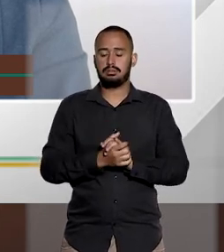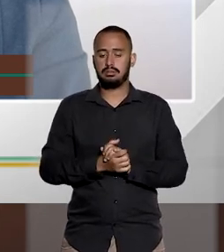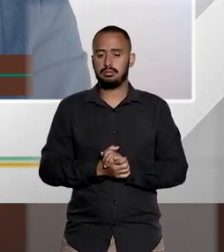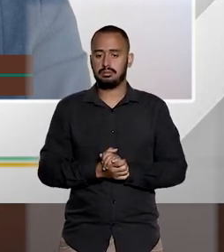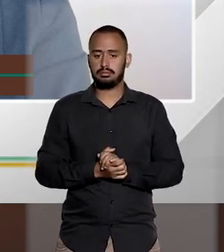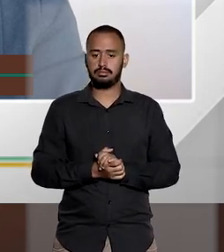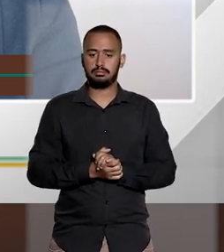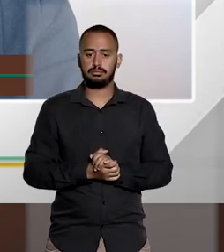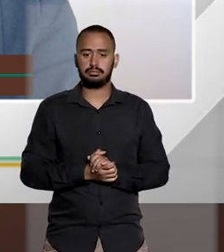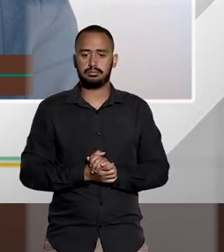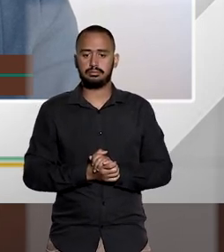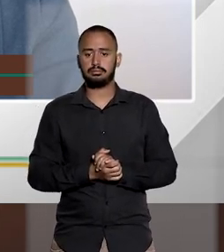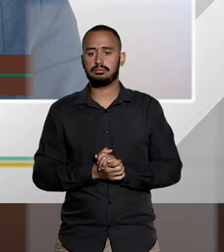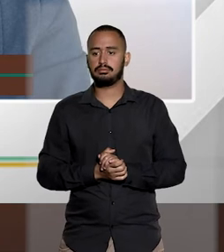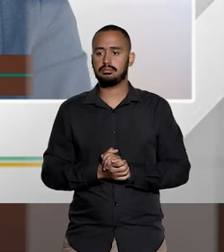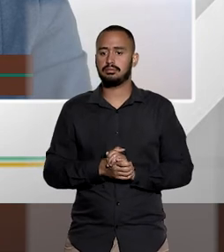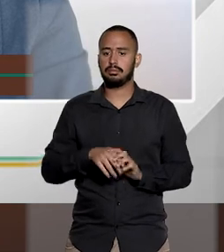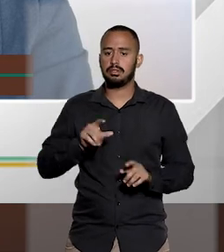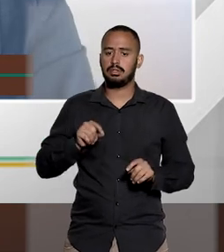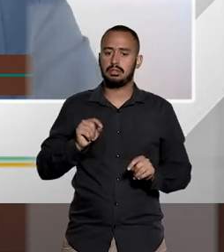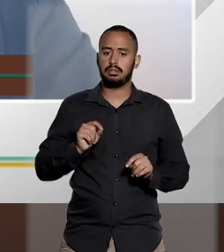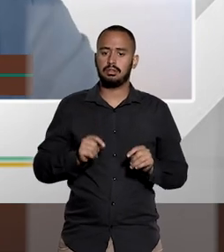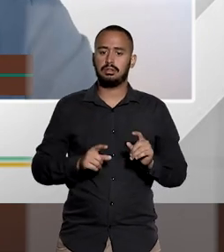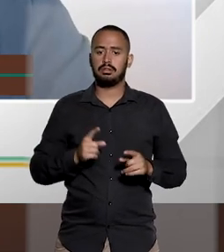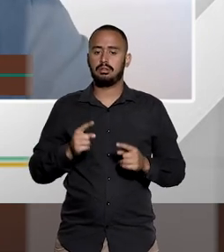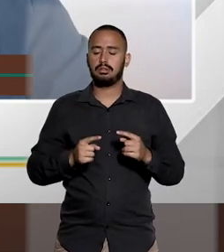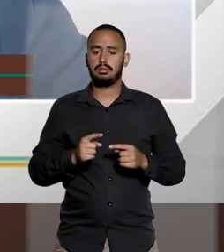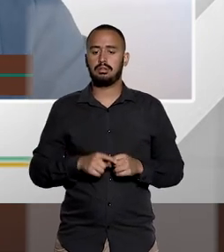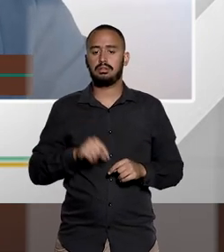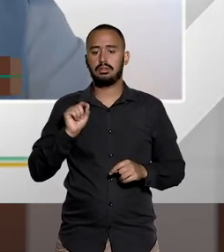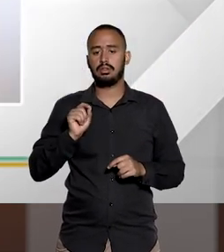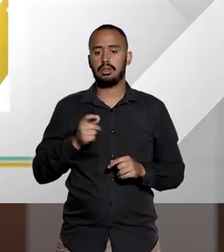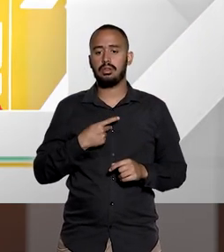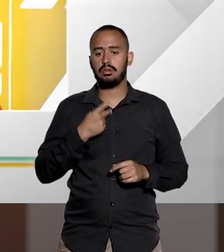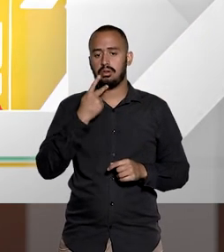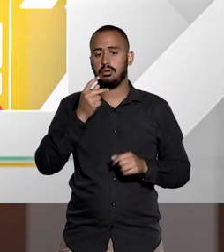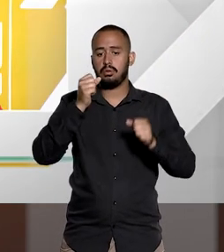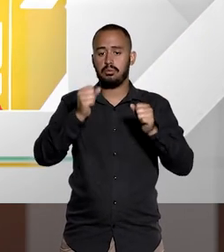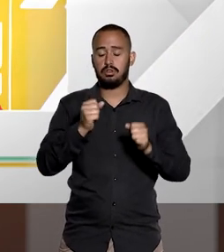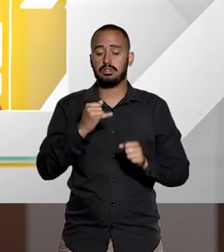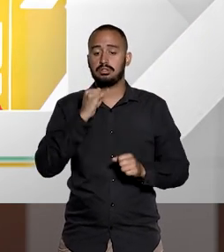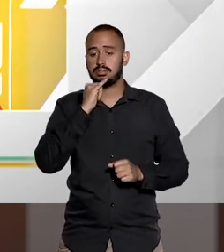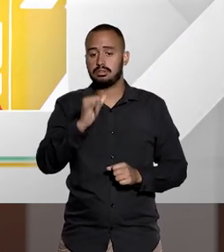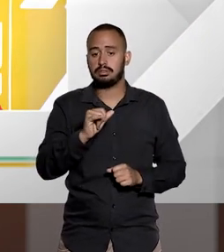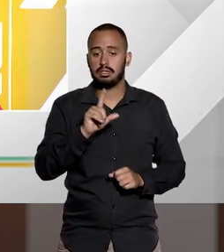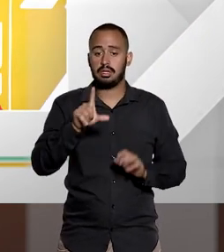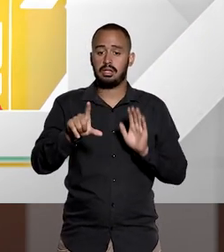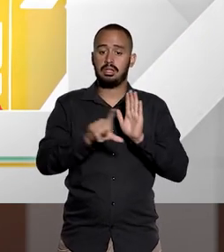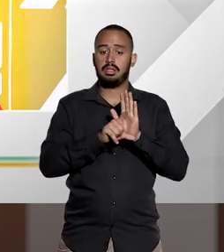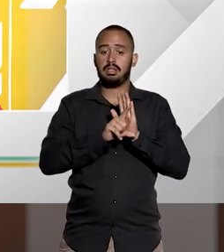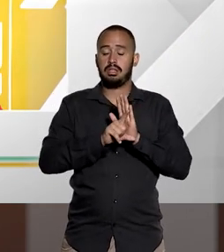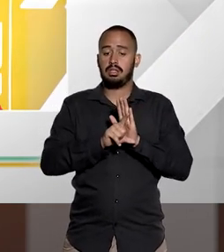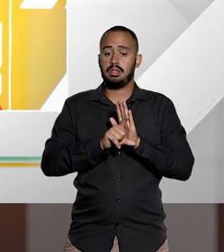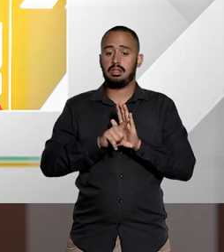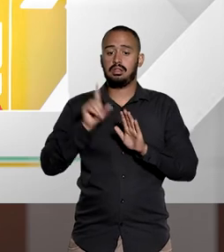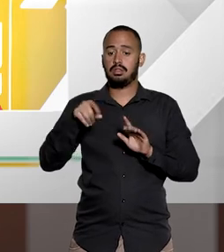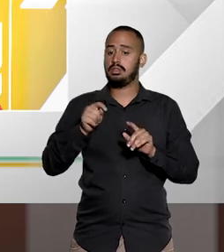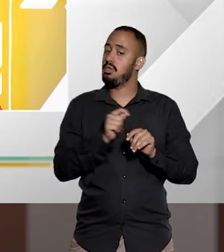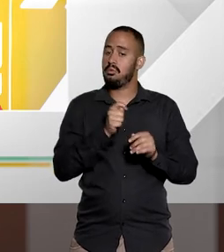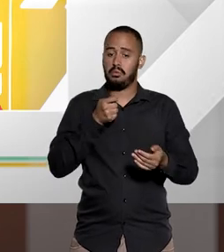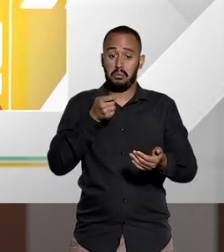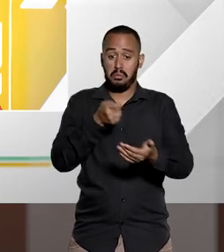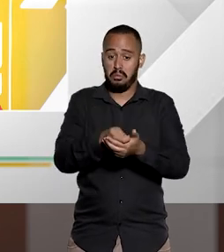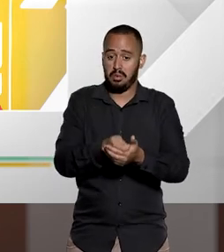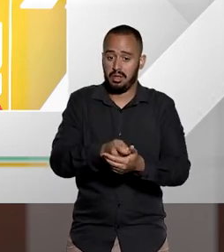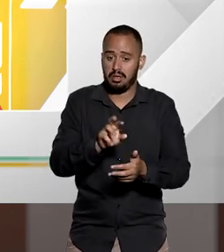das interpretações da Lei das Estatais. O que a gente pode dizer é que a Lei Geral de Licitações não se aplica